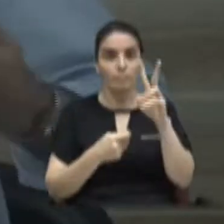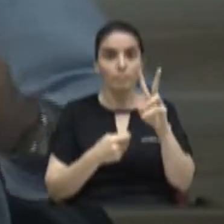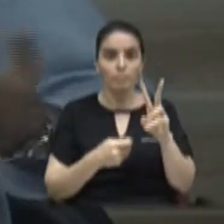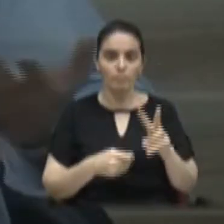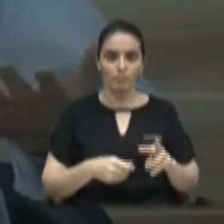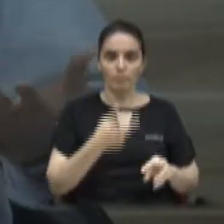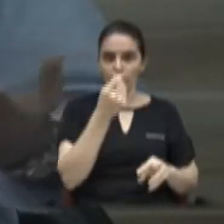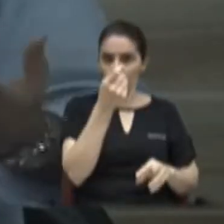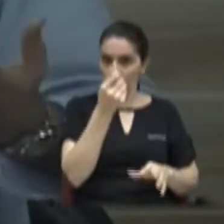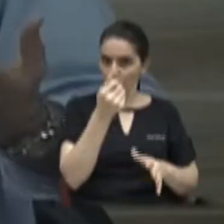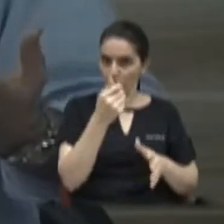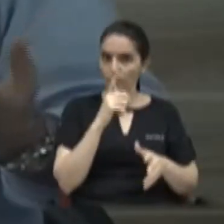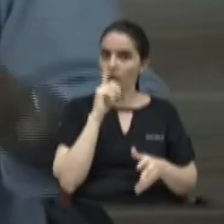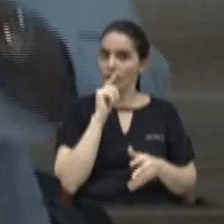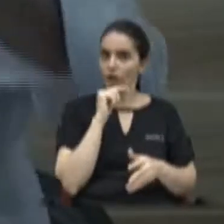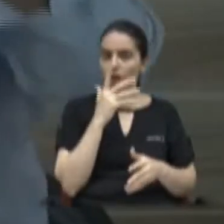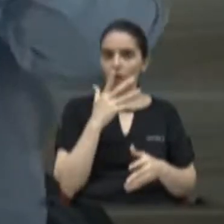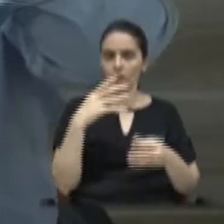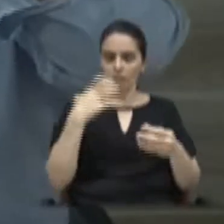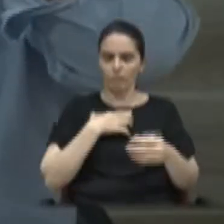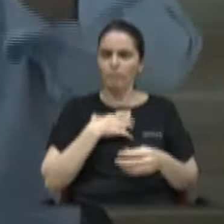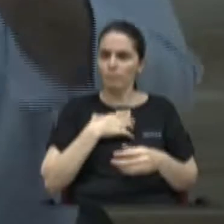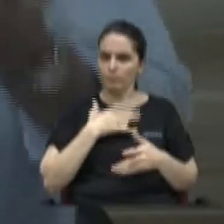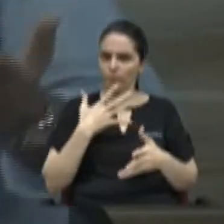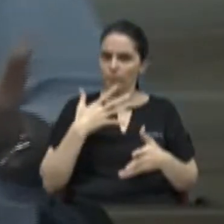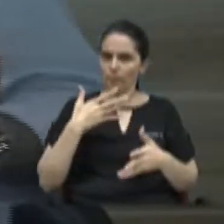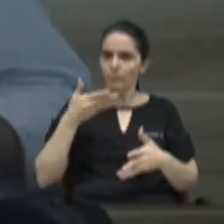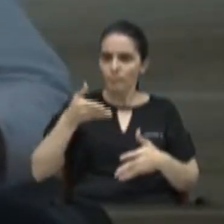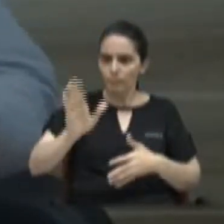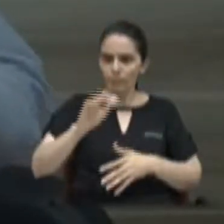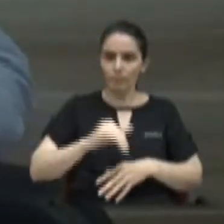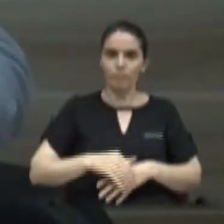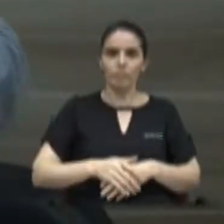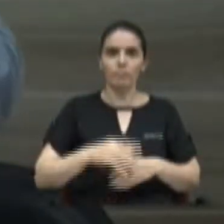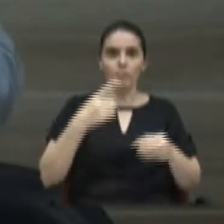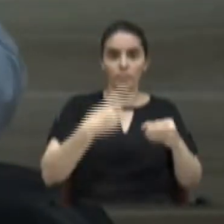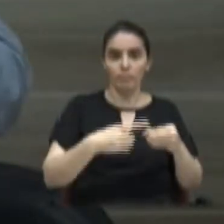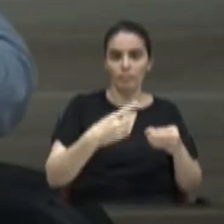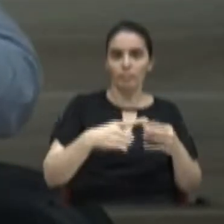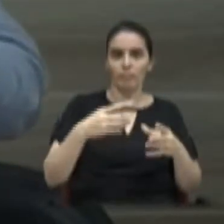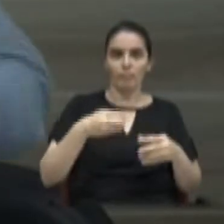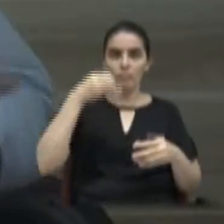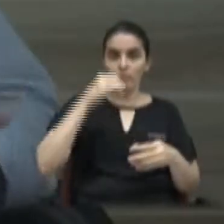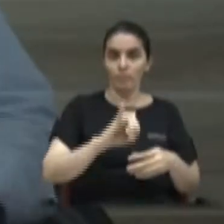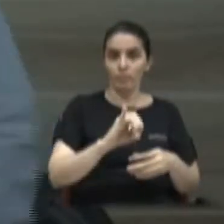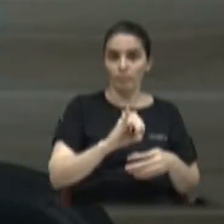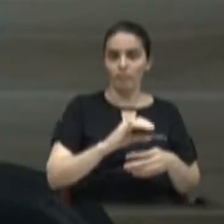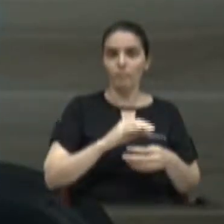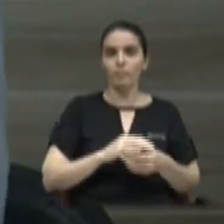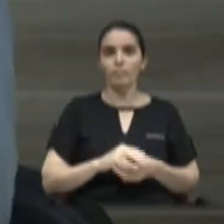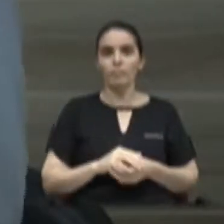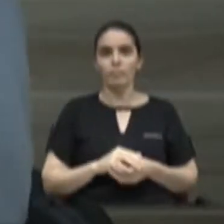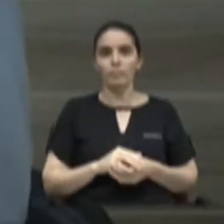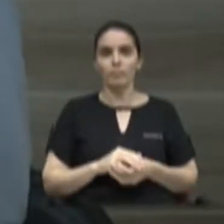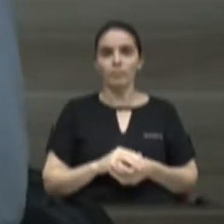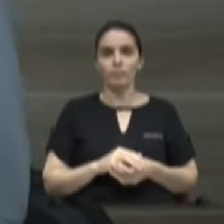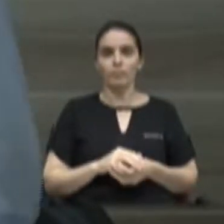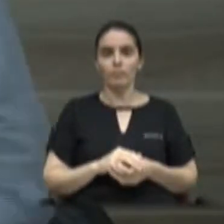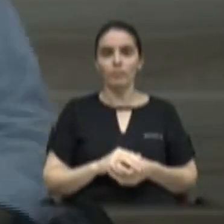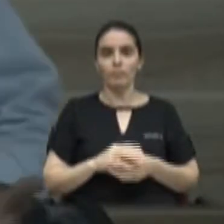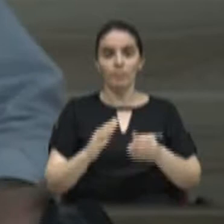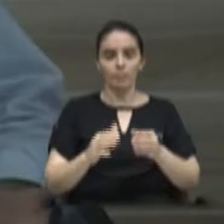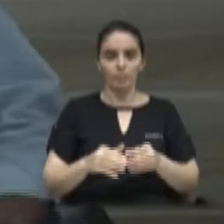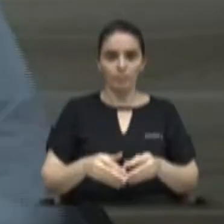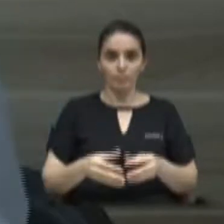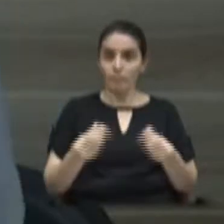Agora, precisa ter essa sensibilidade, andar na cidade. Poxa, se aumentou o nível da pobreza na